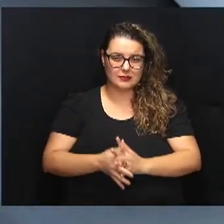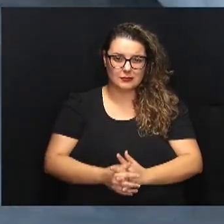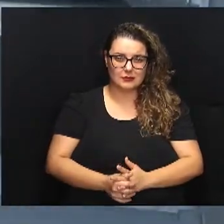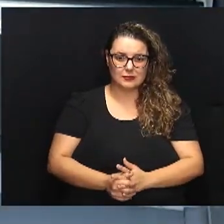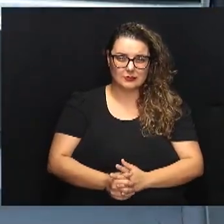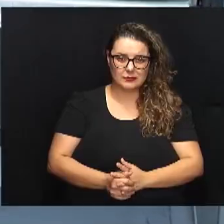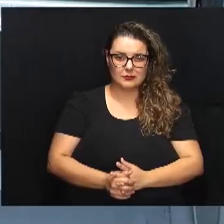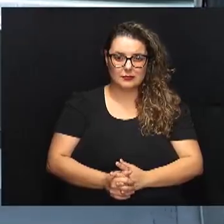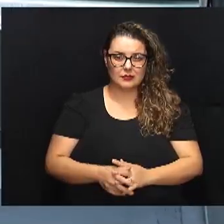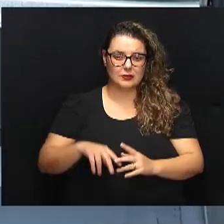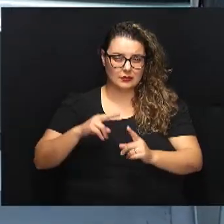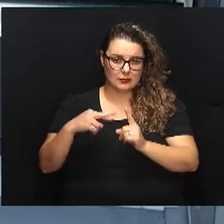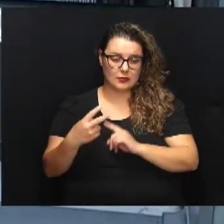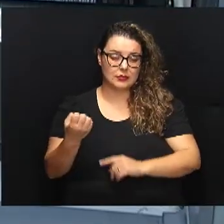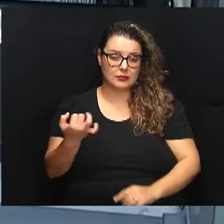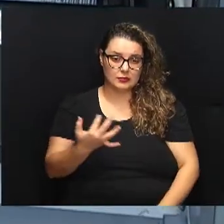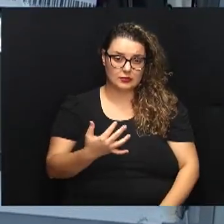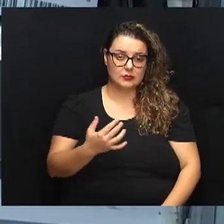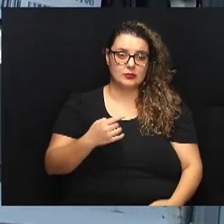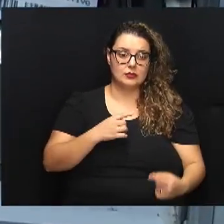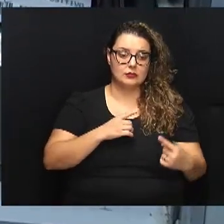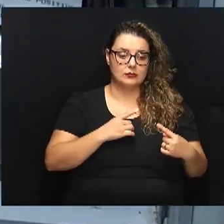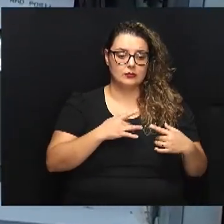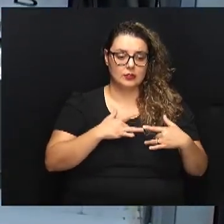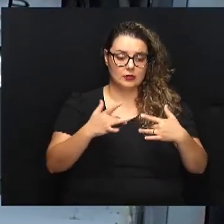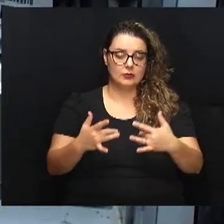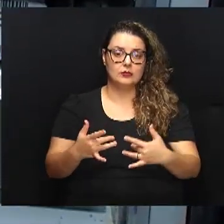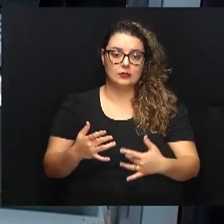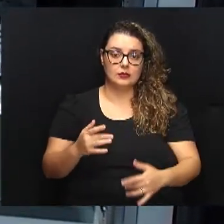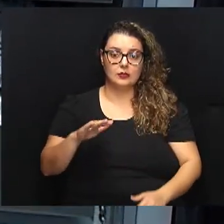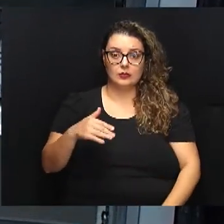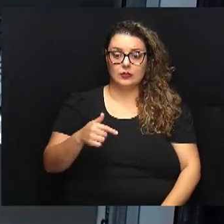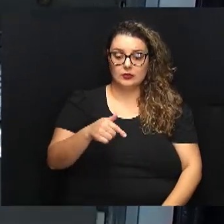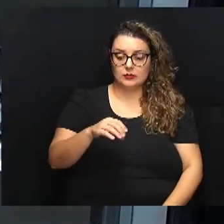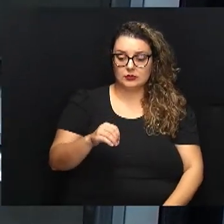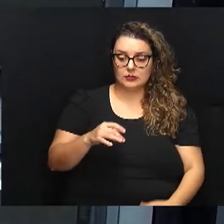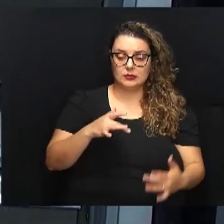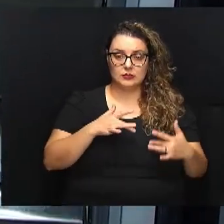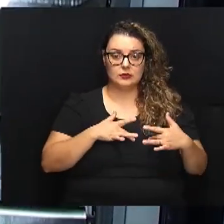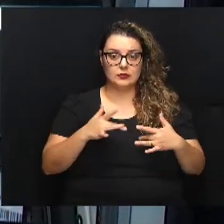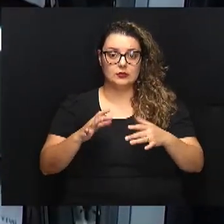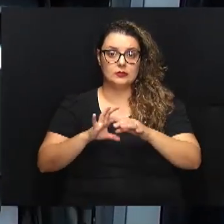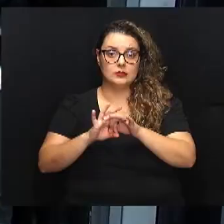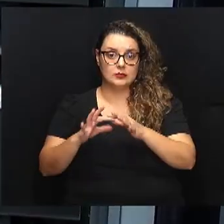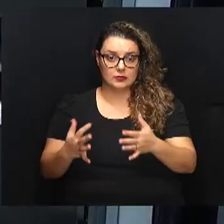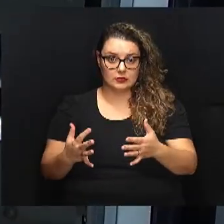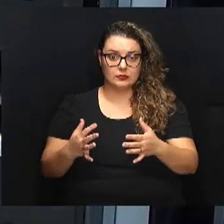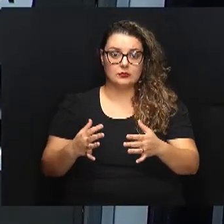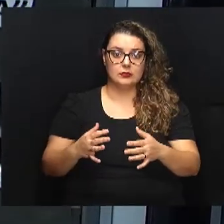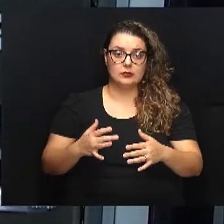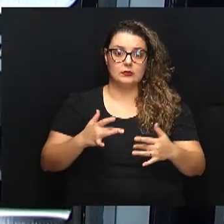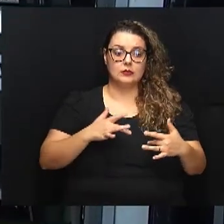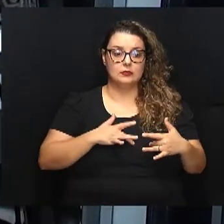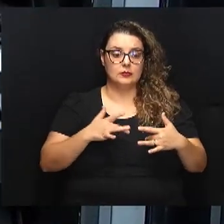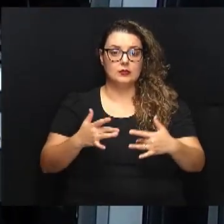enrijecido do ponto de vista de quantidade de doadores. Então, quando são até 70 doadores disponíveis para estar ali doando, a gente consegue, né, fazer essa